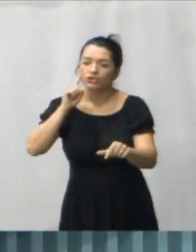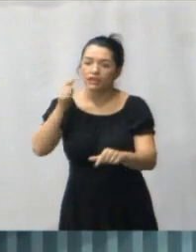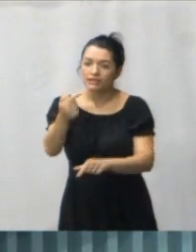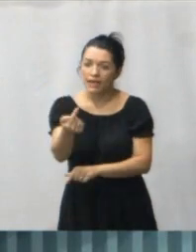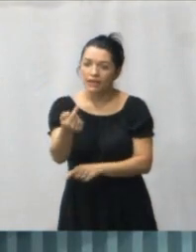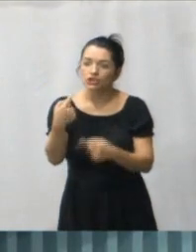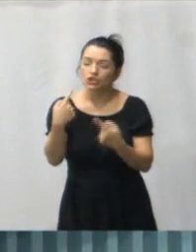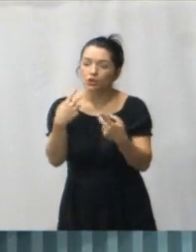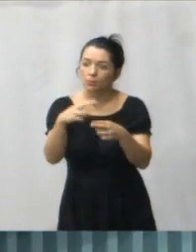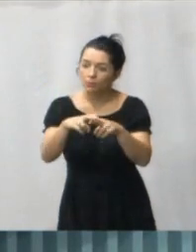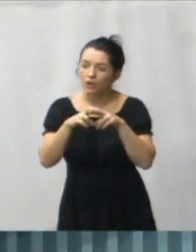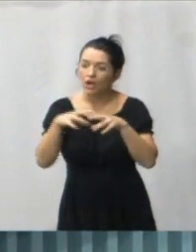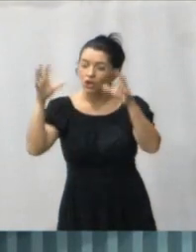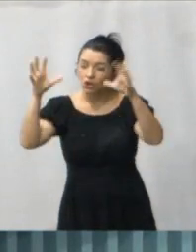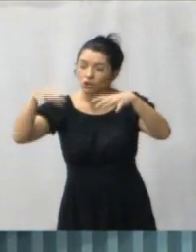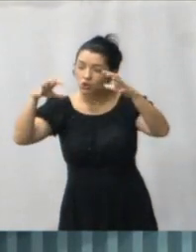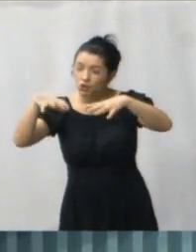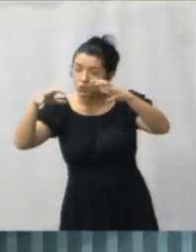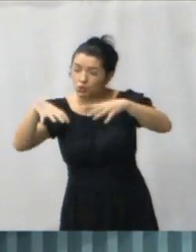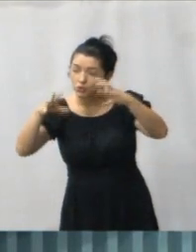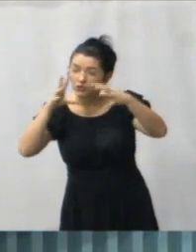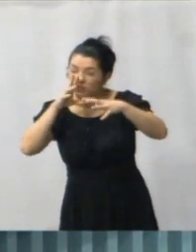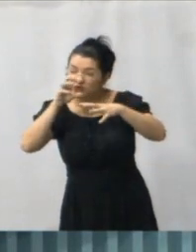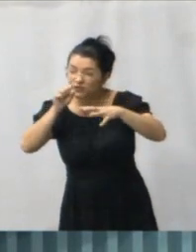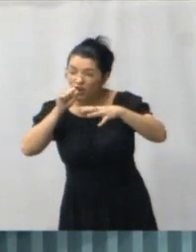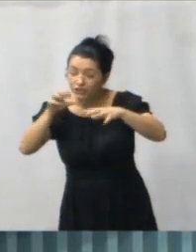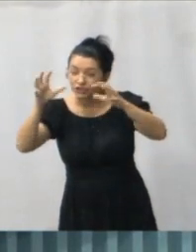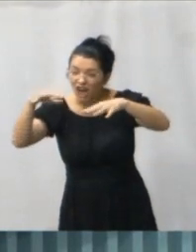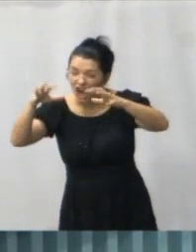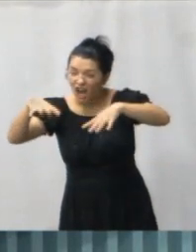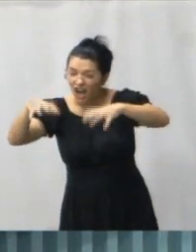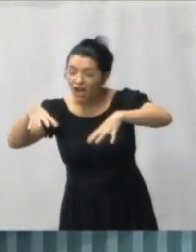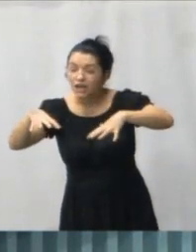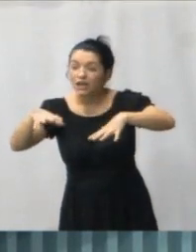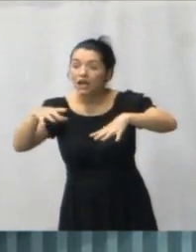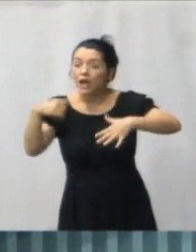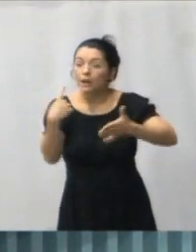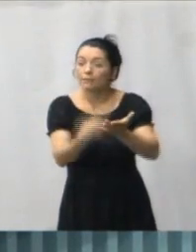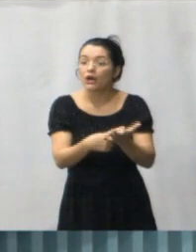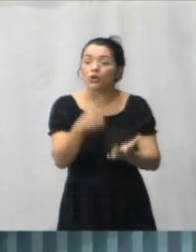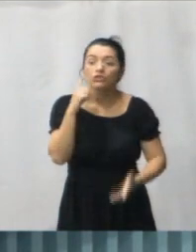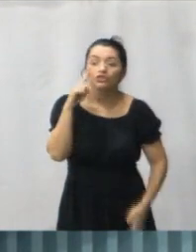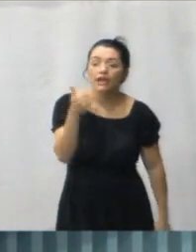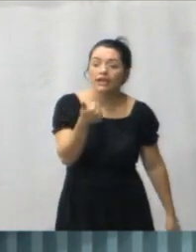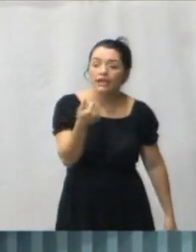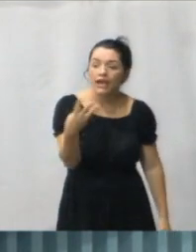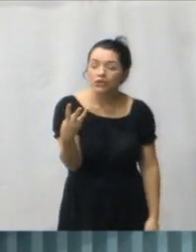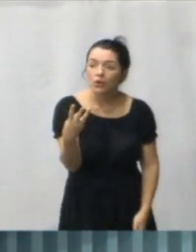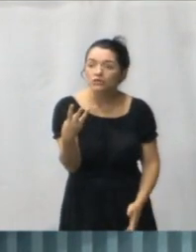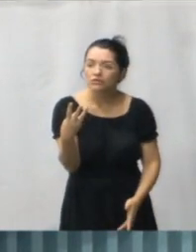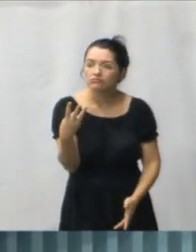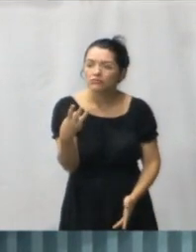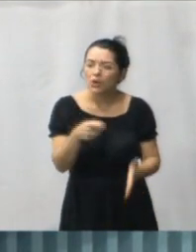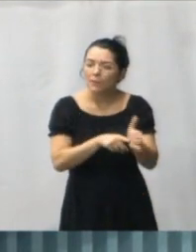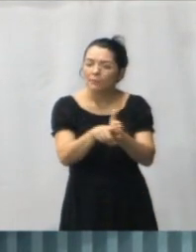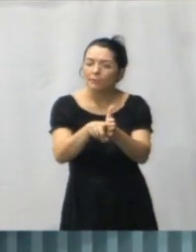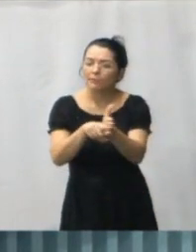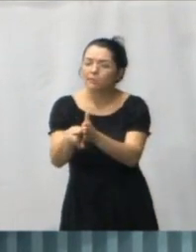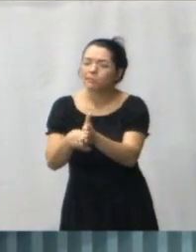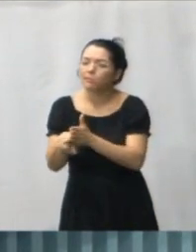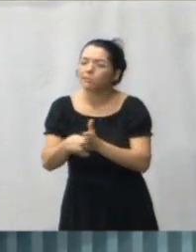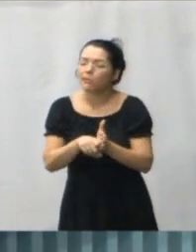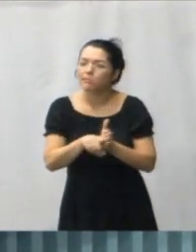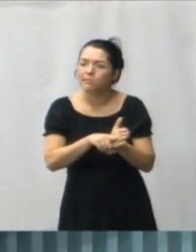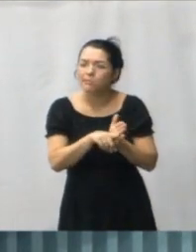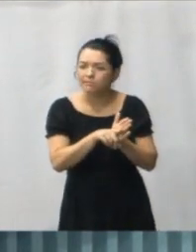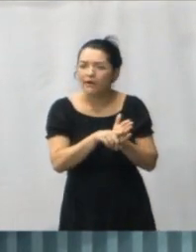cancelado o evento, e foi marcado dia 14 sem uma consulta, né? Sem uma consulta. A gente ficou muito